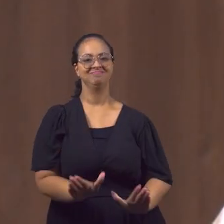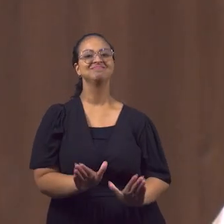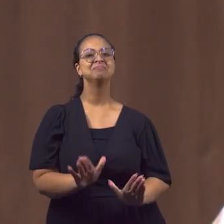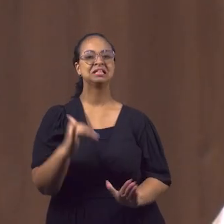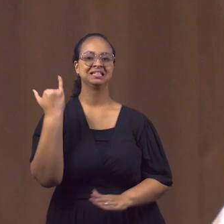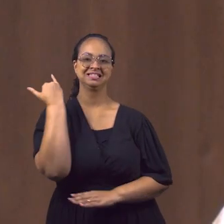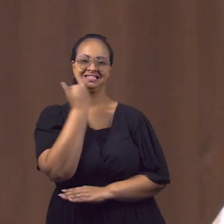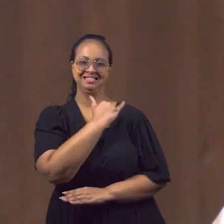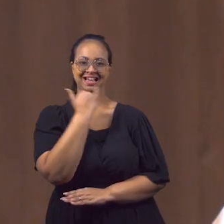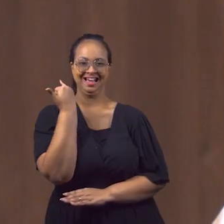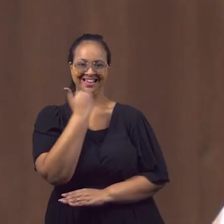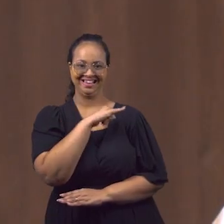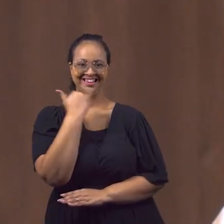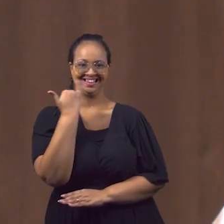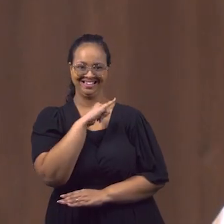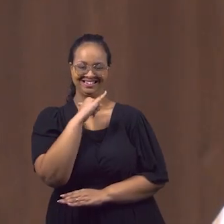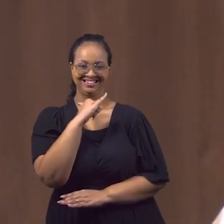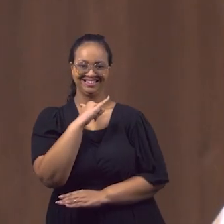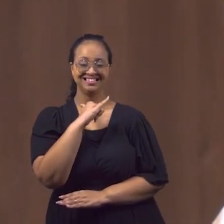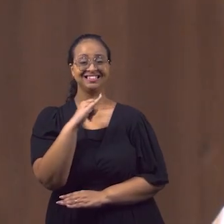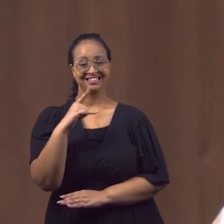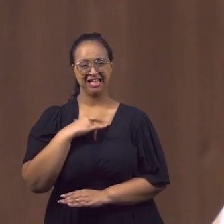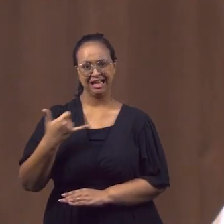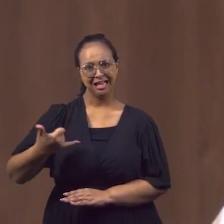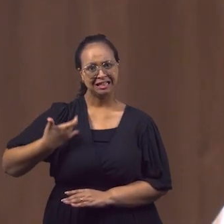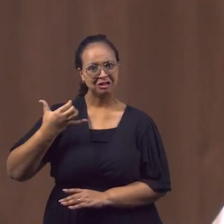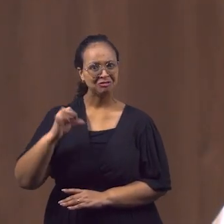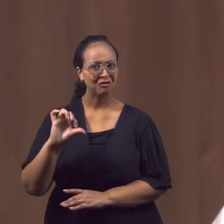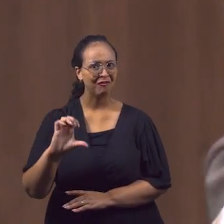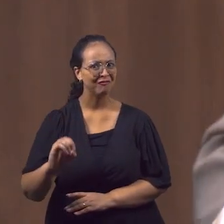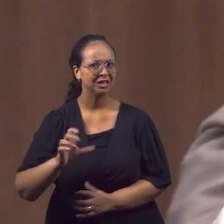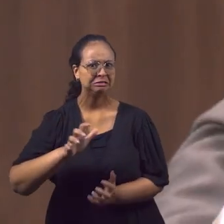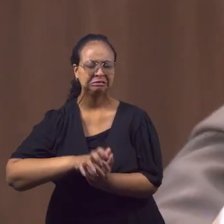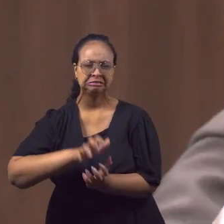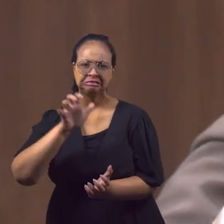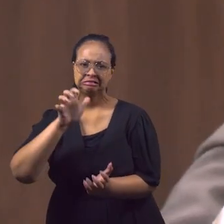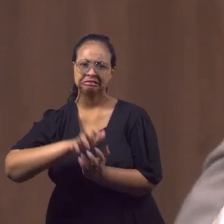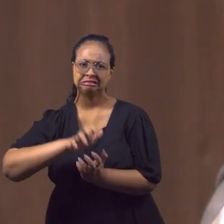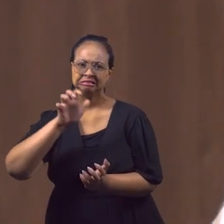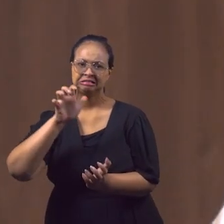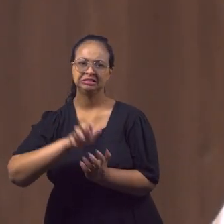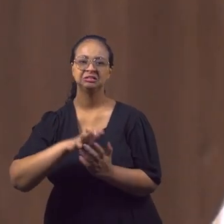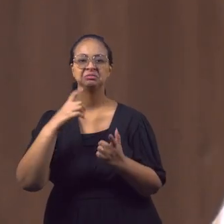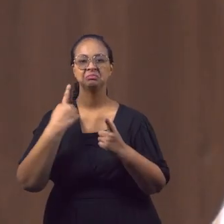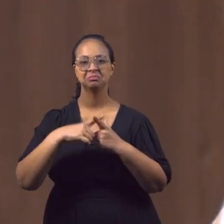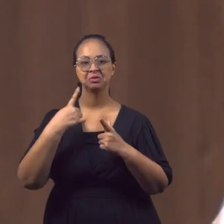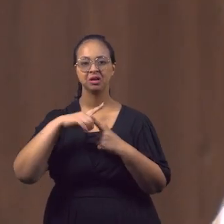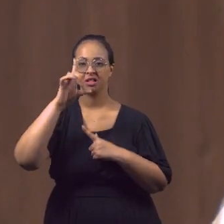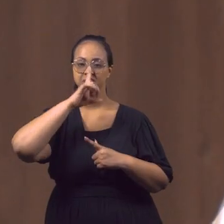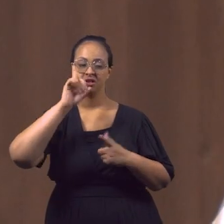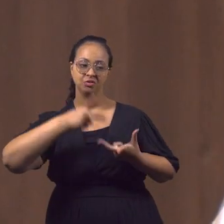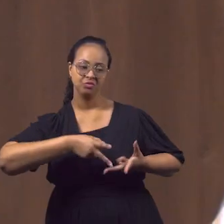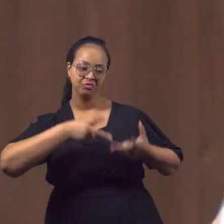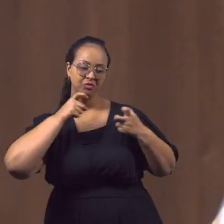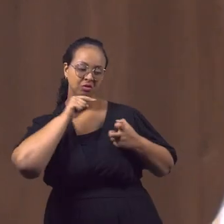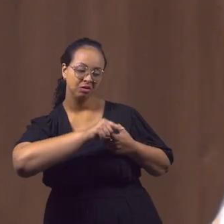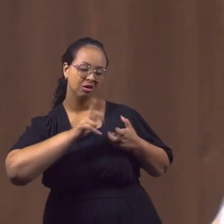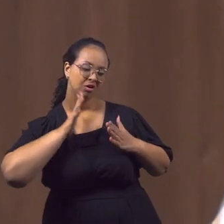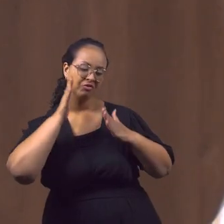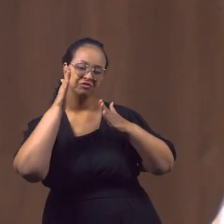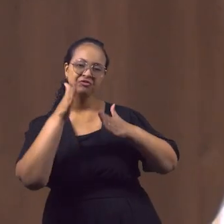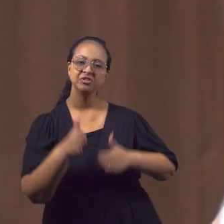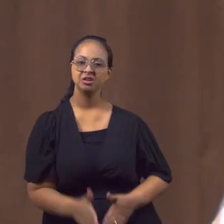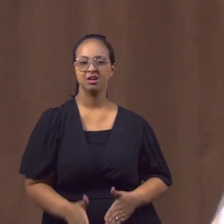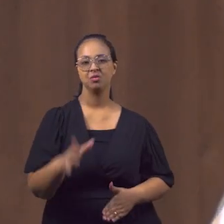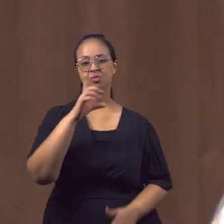de conceder e deu à luz já fora da idade, porquanto teve por fiel aquele que